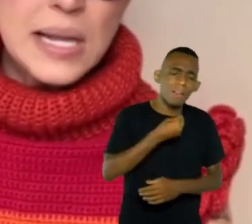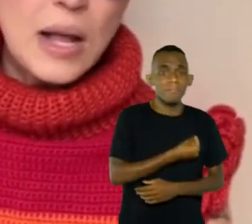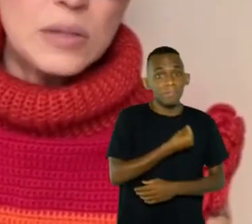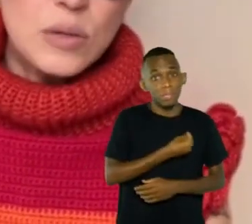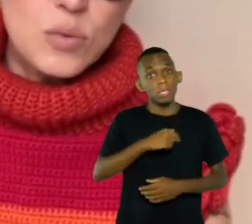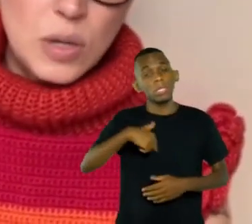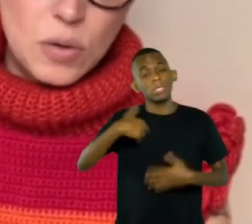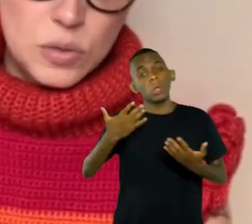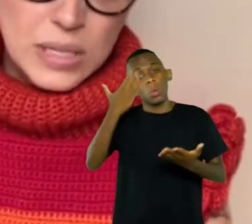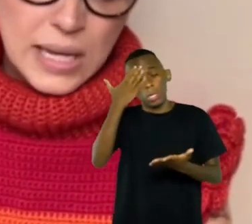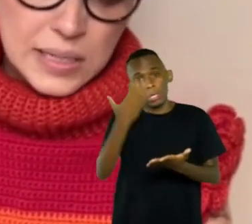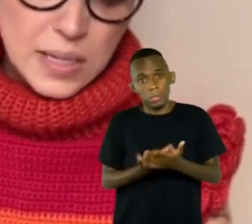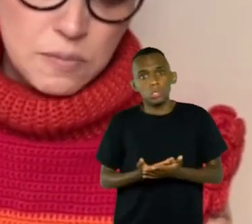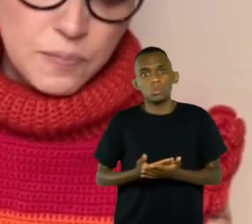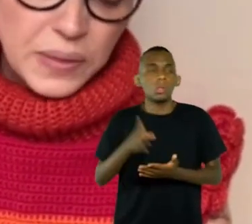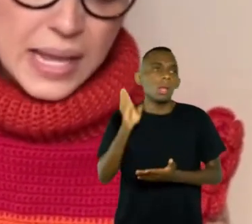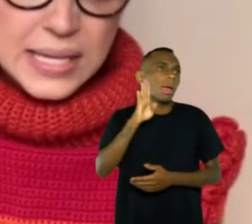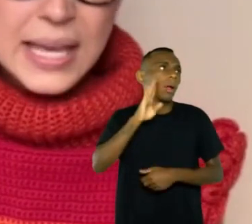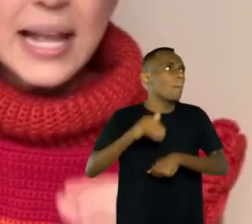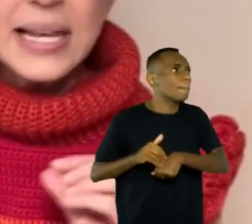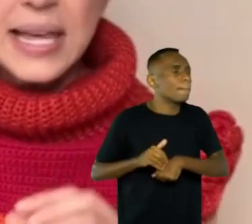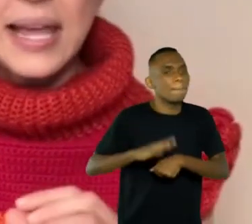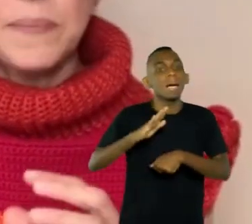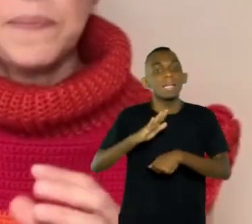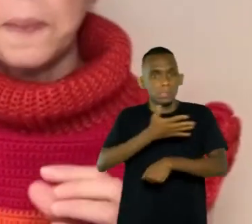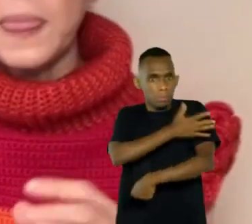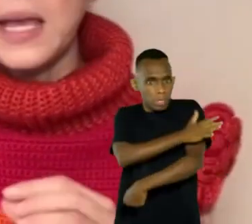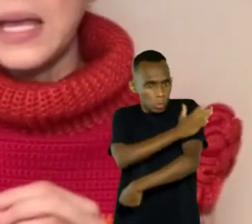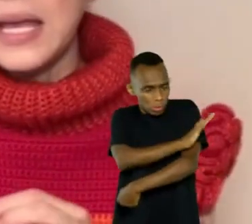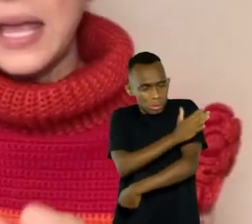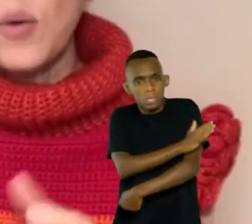acho mais legal da luta contra o etarismo é que